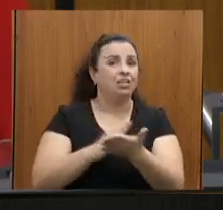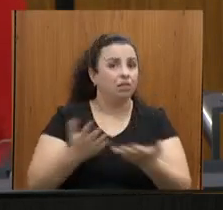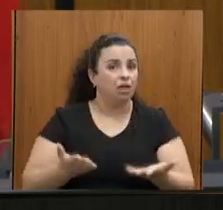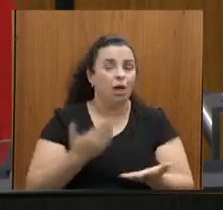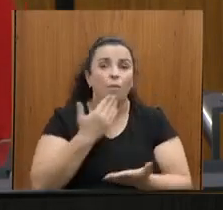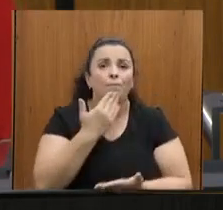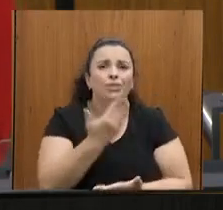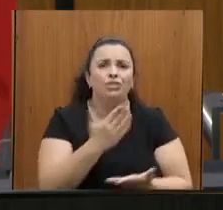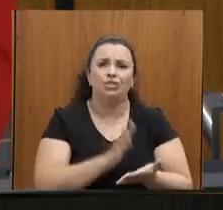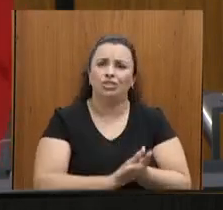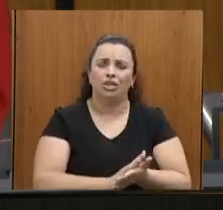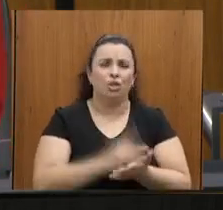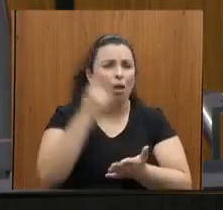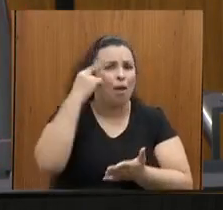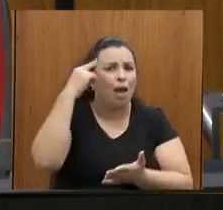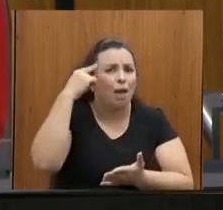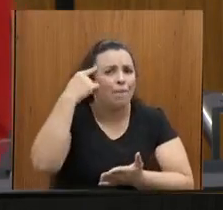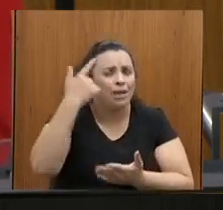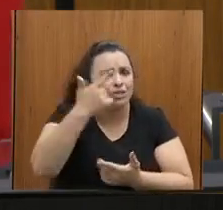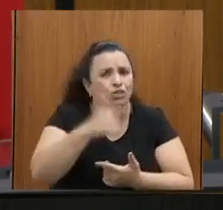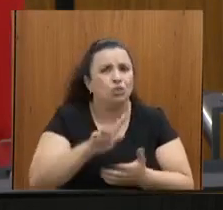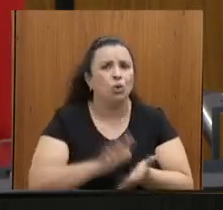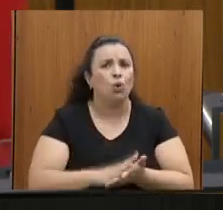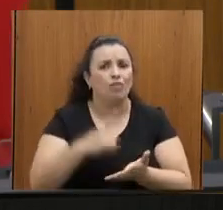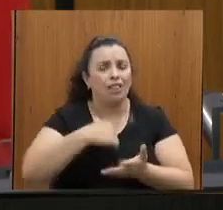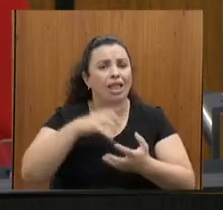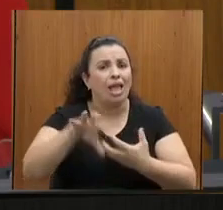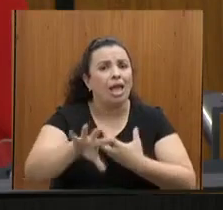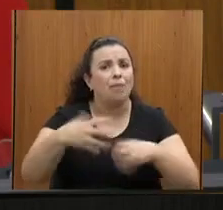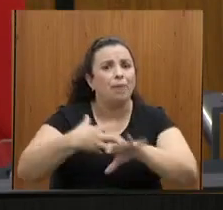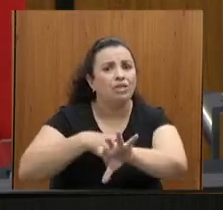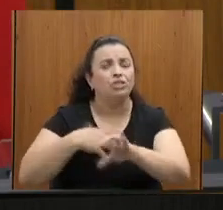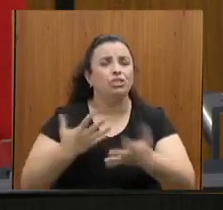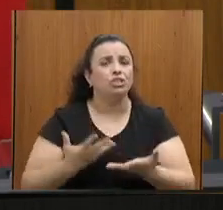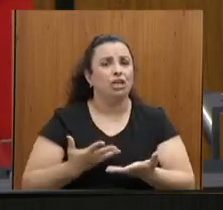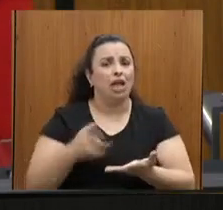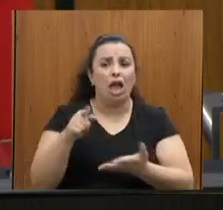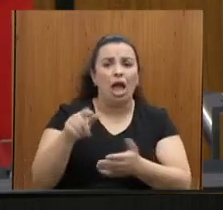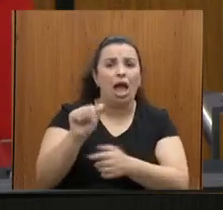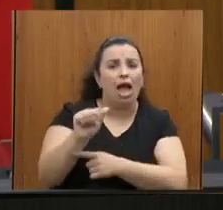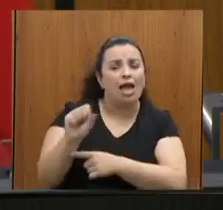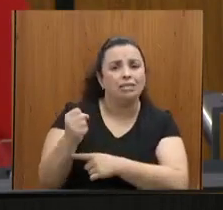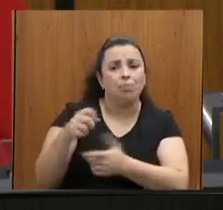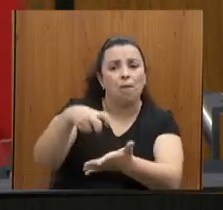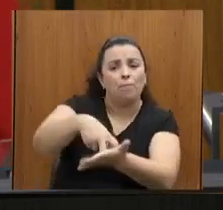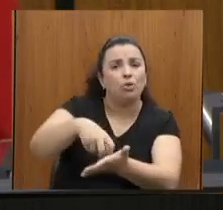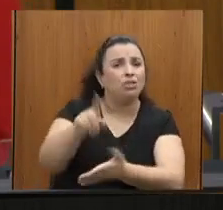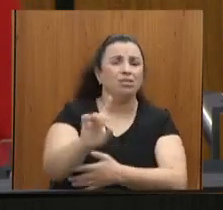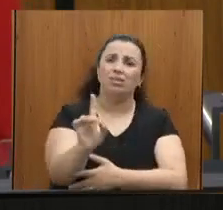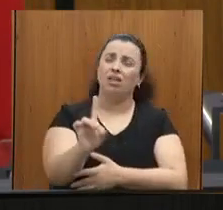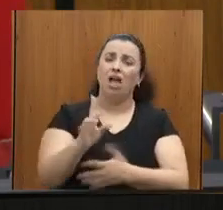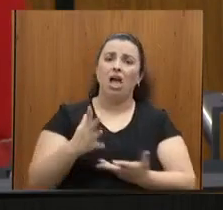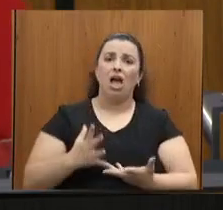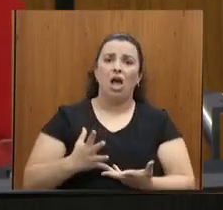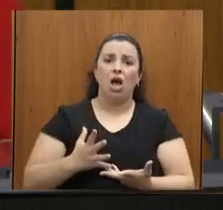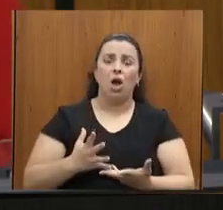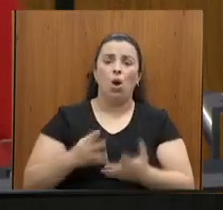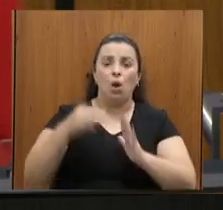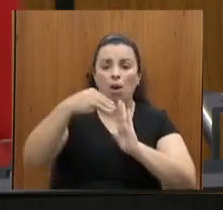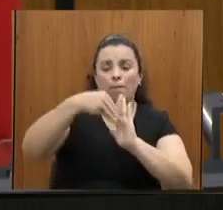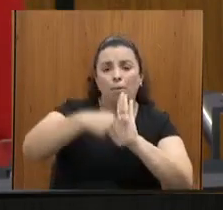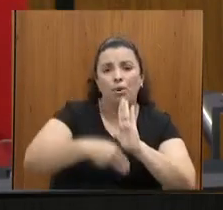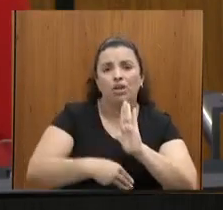tenham empatia, tenham a humanidade necessária para parar de punir as auxiliares de serviço, revogando o Memorando